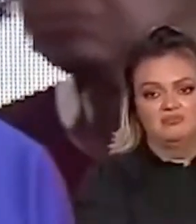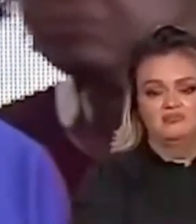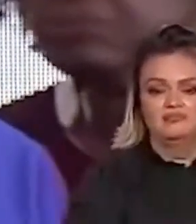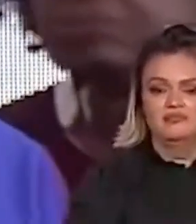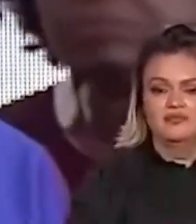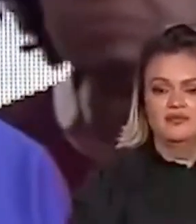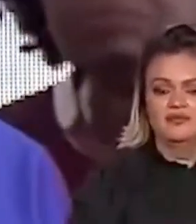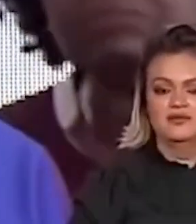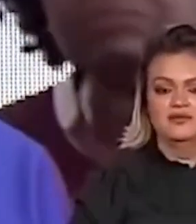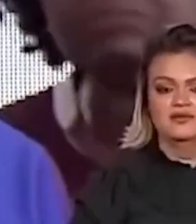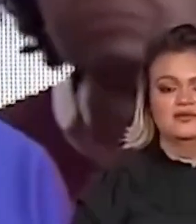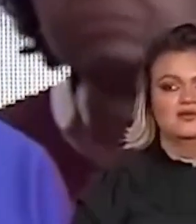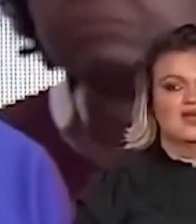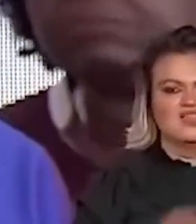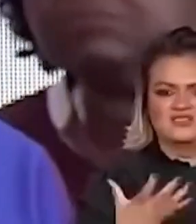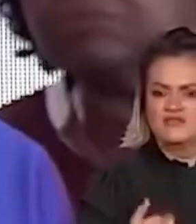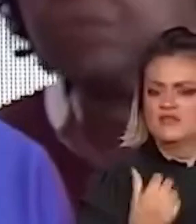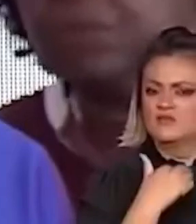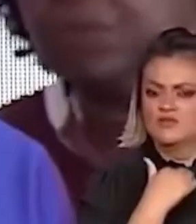É intolerável